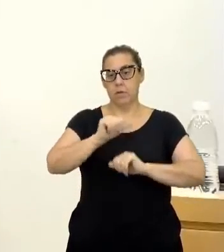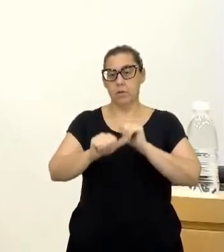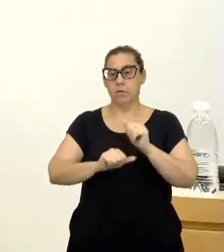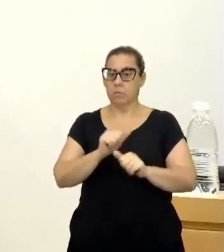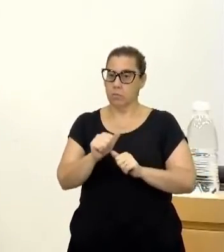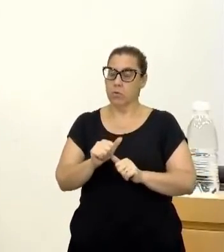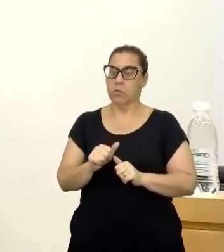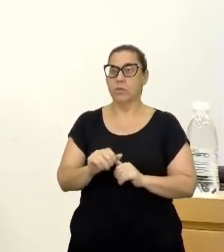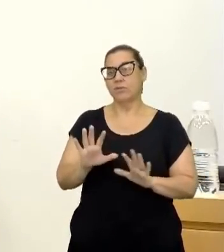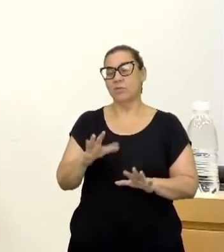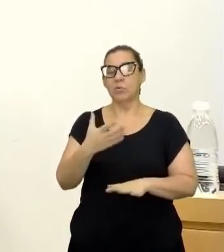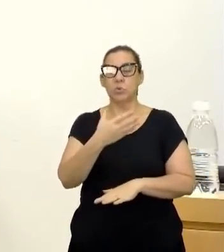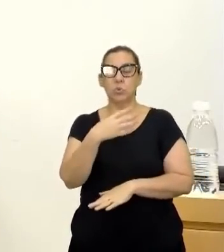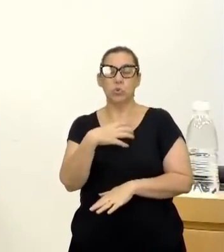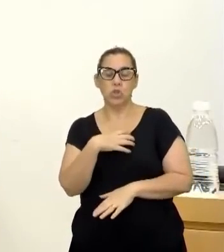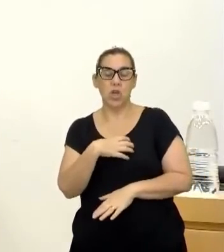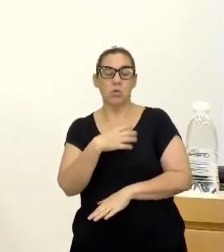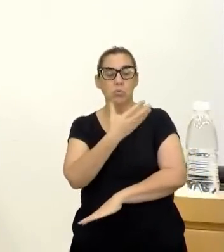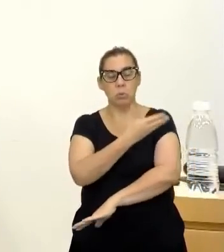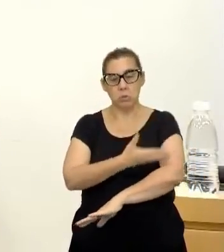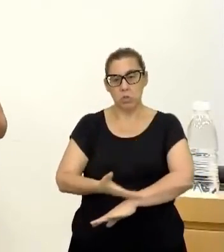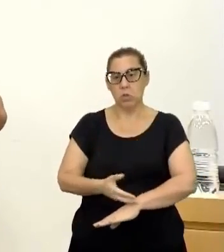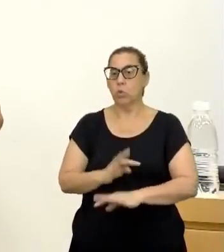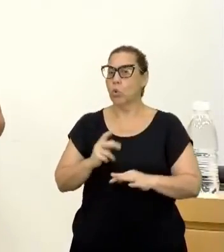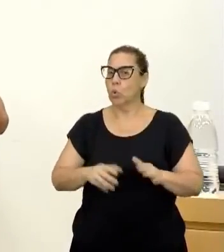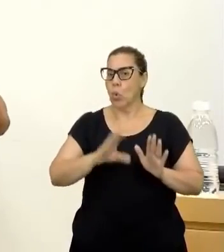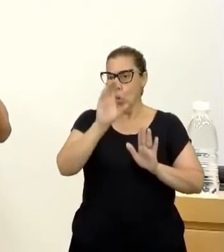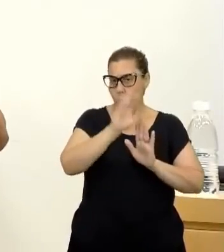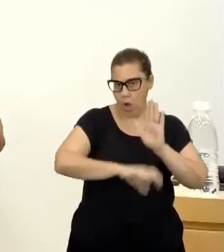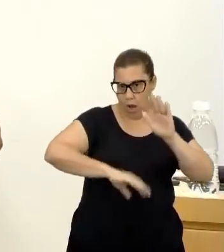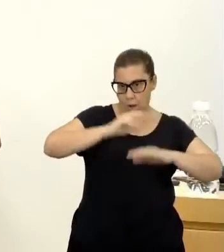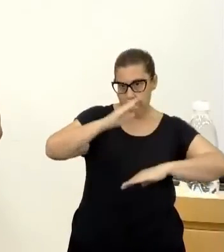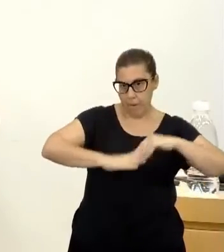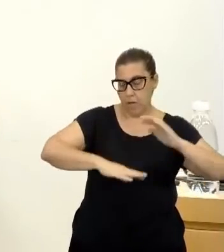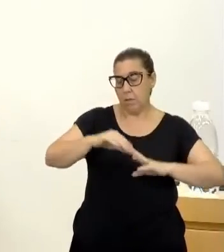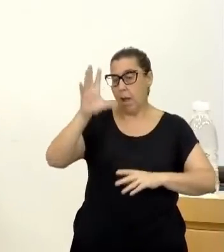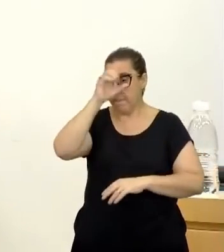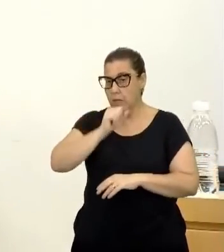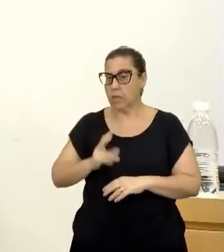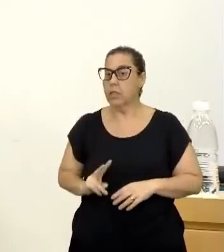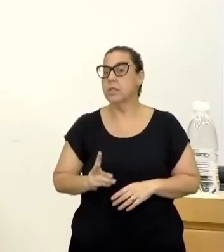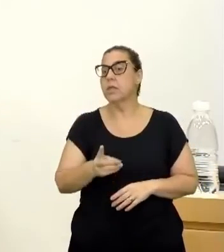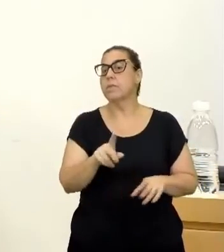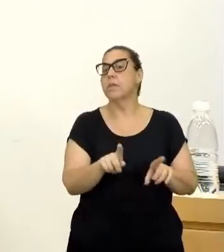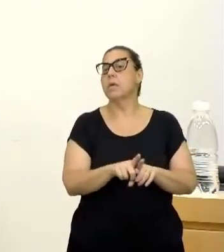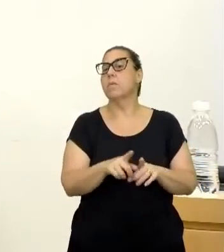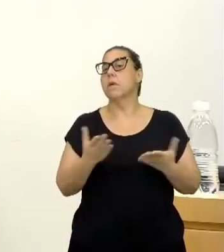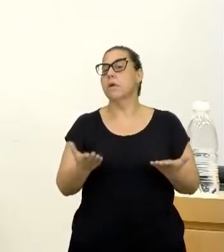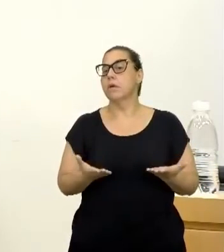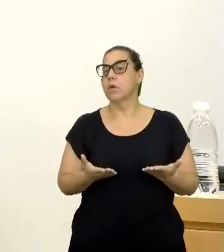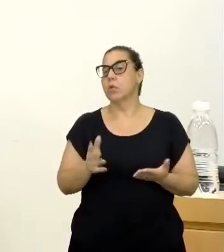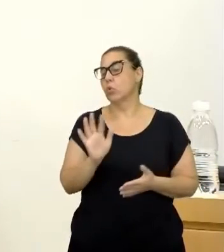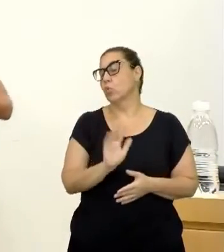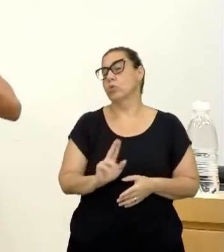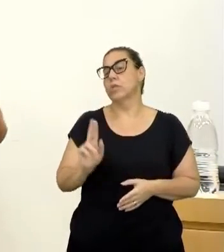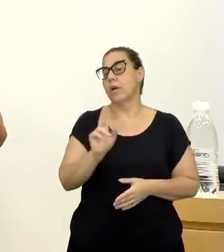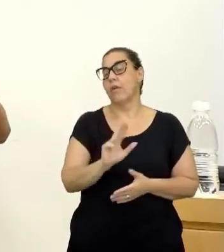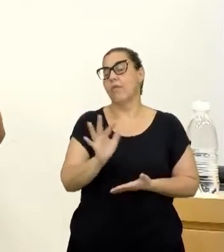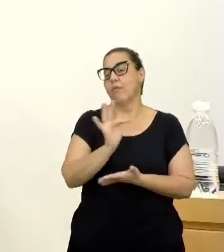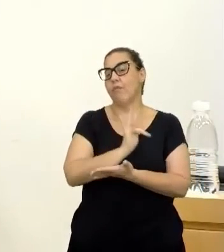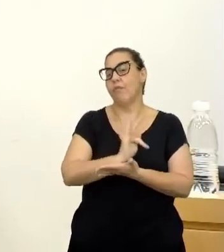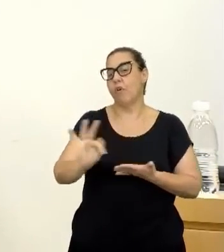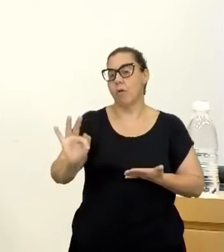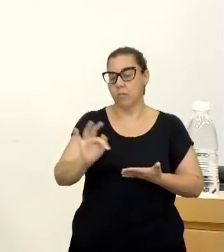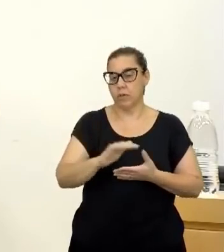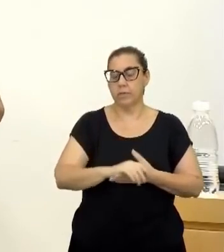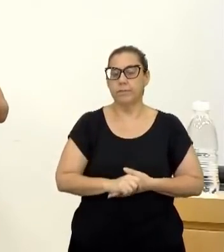dessa tradicionalidade. Todo o currículo em ação, inclusive o Aprender Sempre, trabalha agora sem usar a fórmula de Bhaskara. Ela é